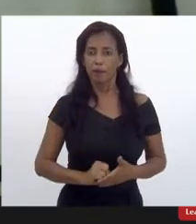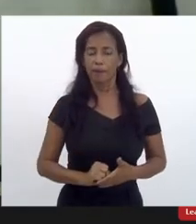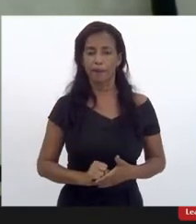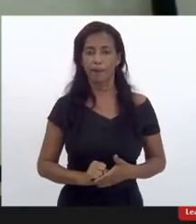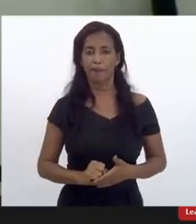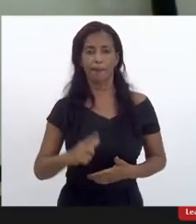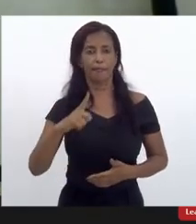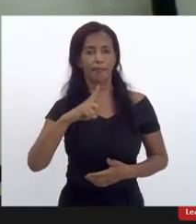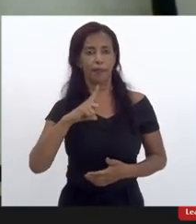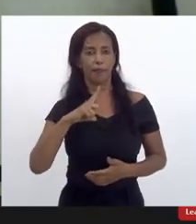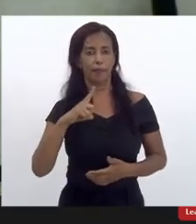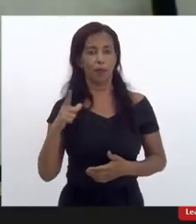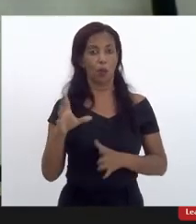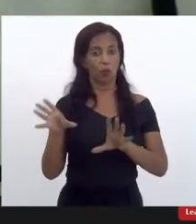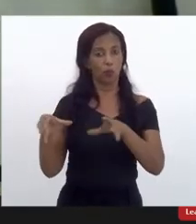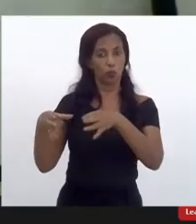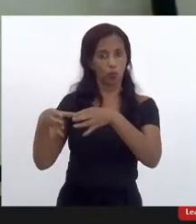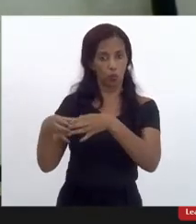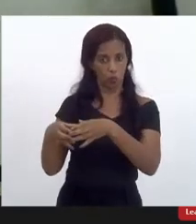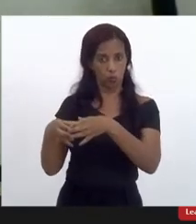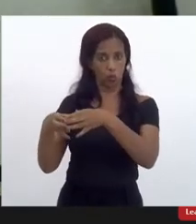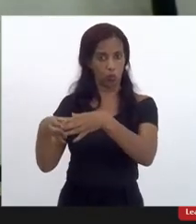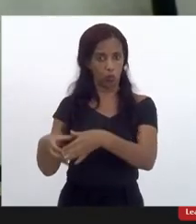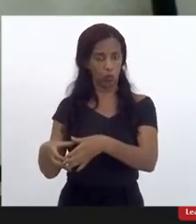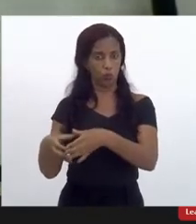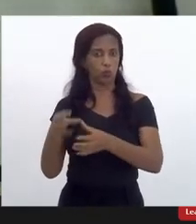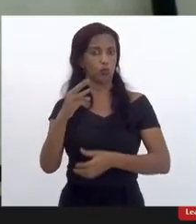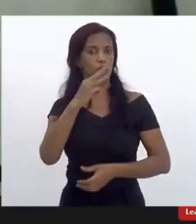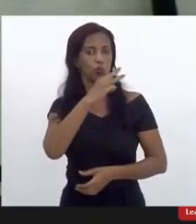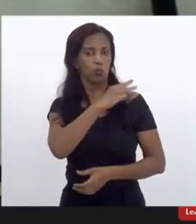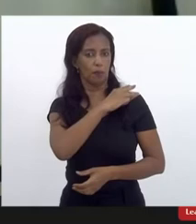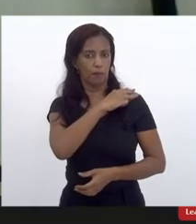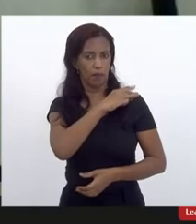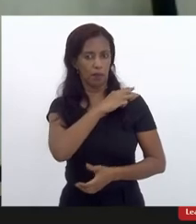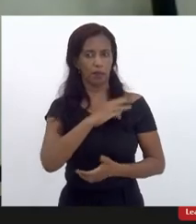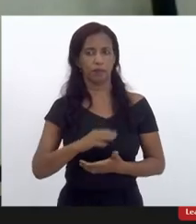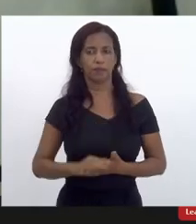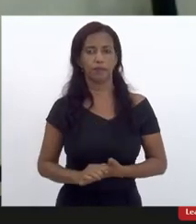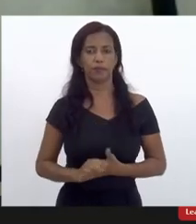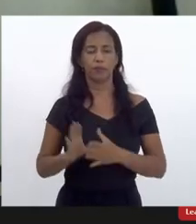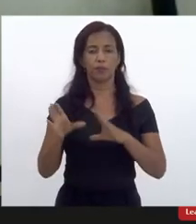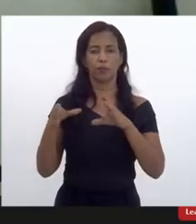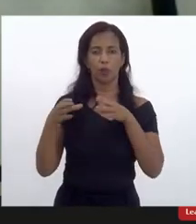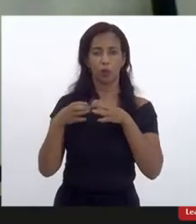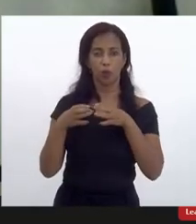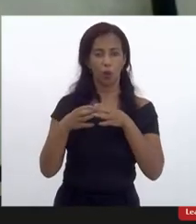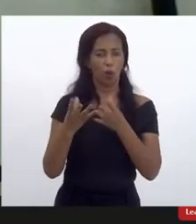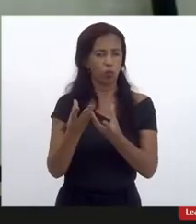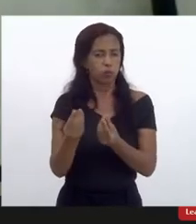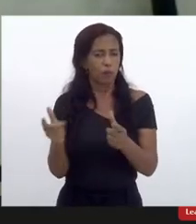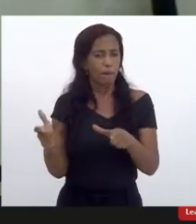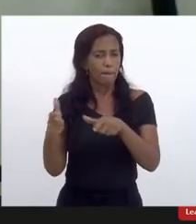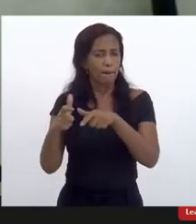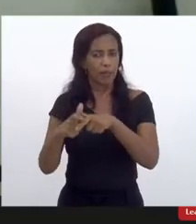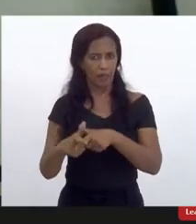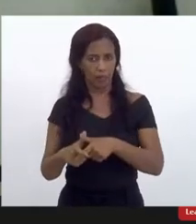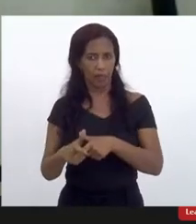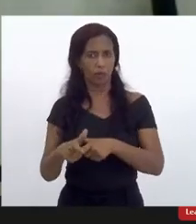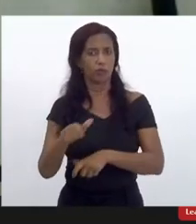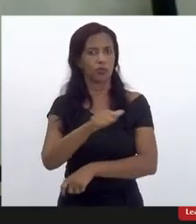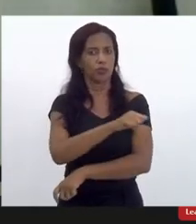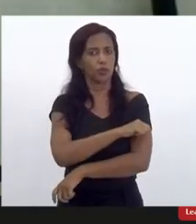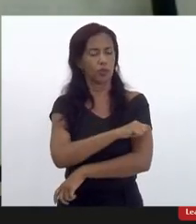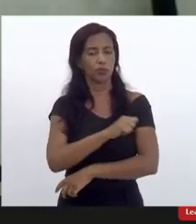que tinha um grupo, no caso do ensino médio integrado, um grupo muito pequeno de